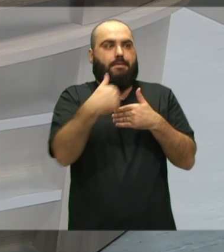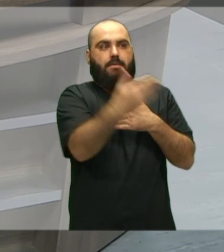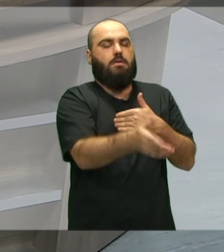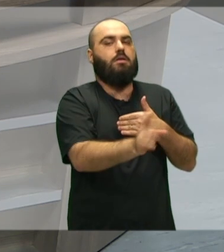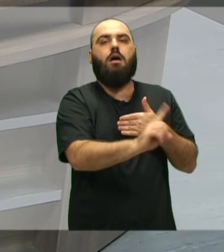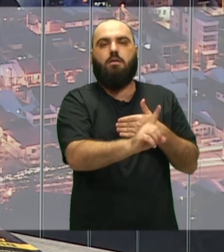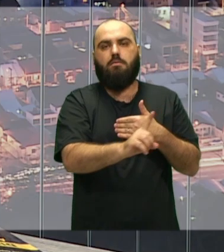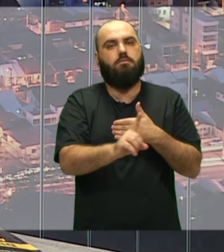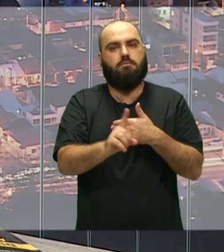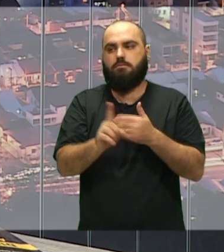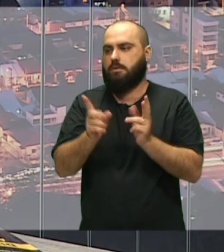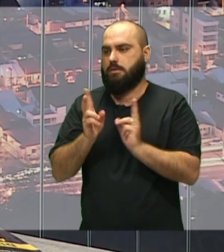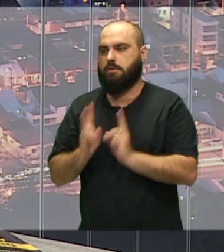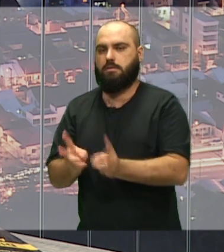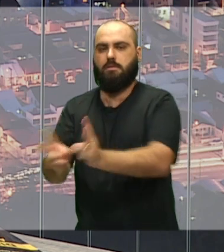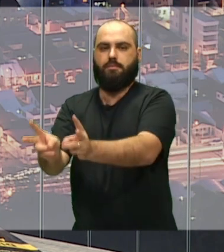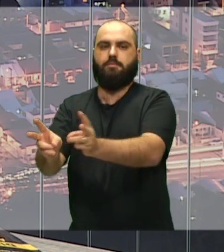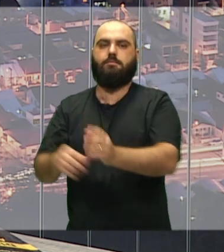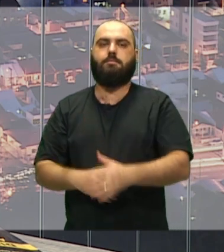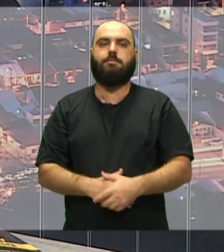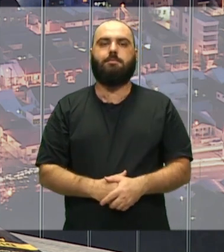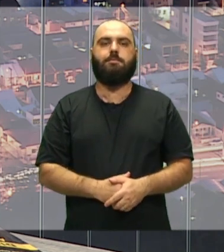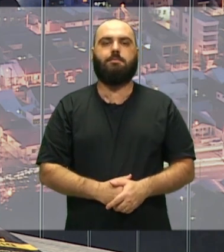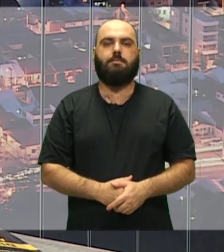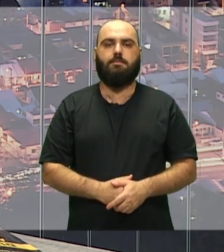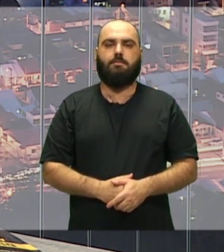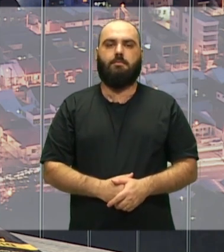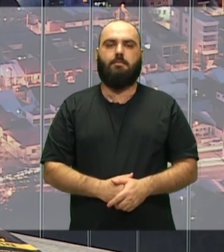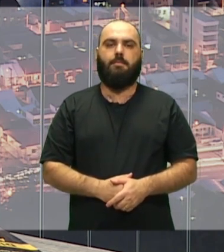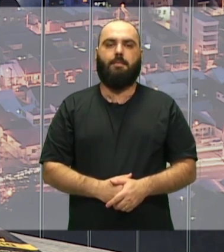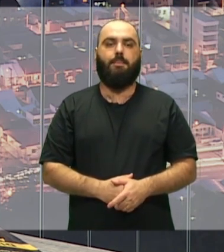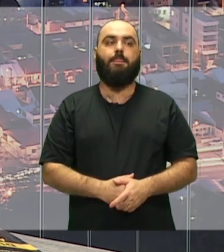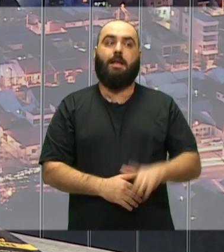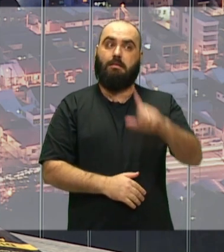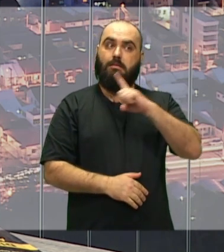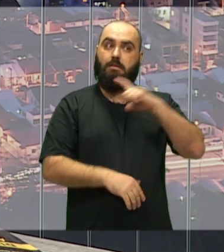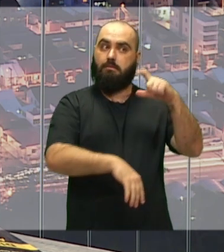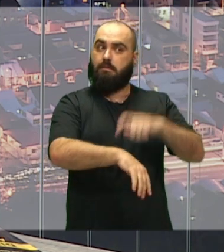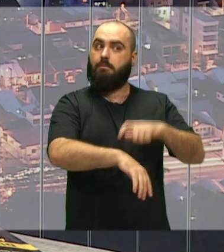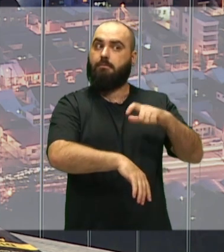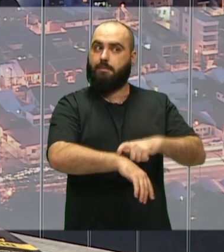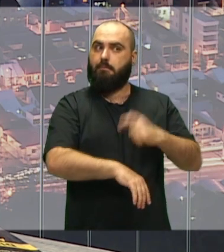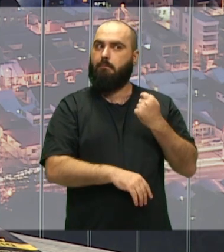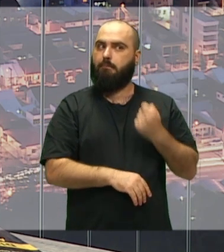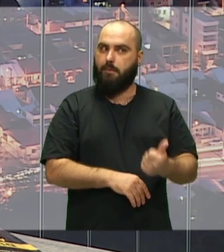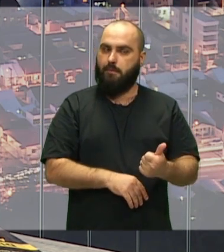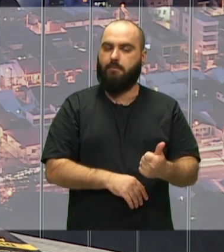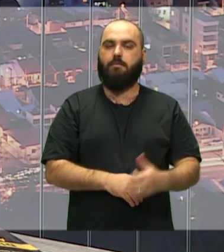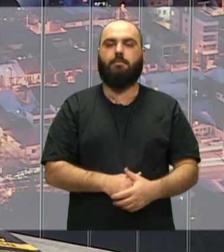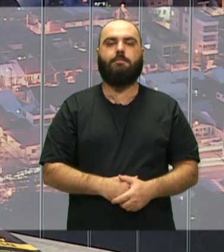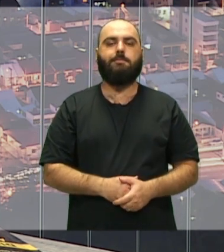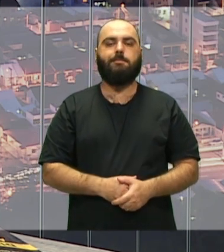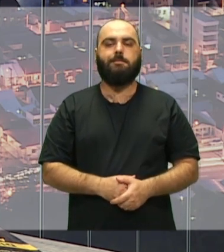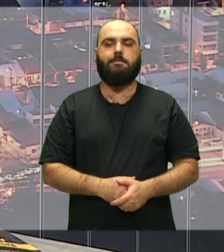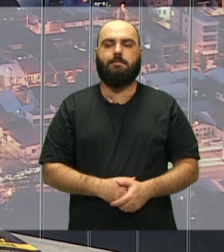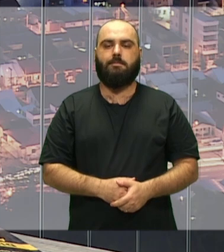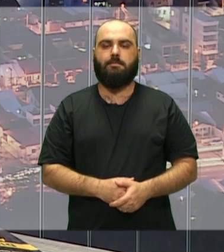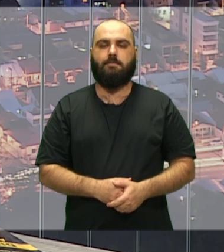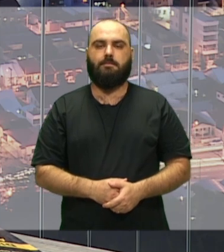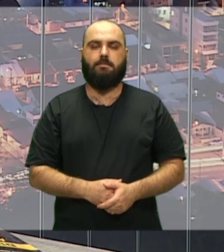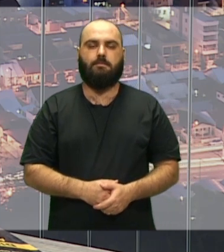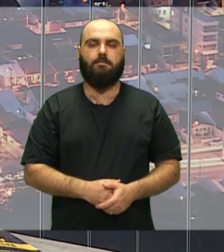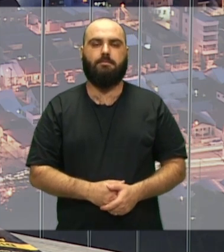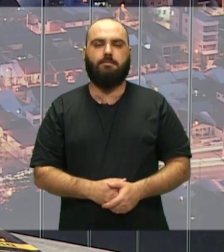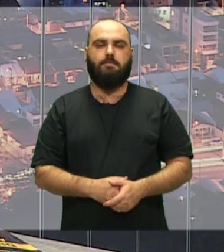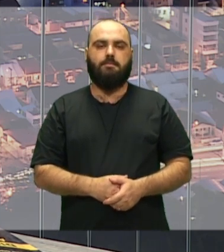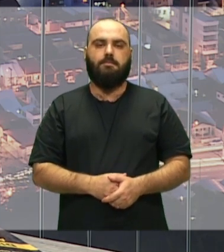Que coisa boa. E agora falando ainda a gente ainda tem um tempinho ainda nesse bloco. Eu queria saber das